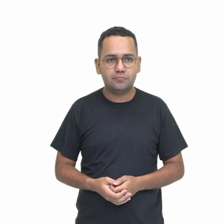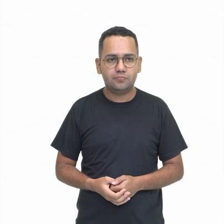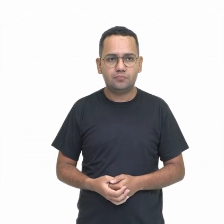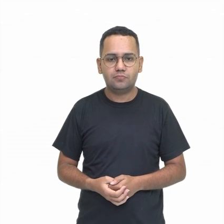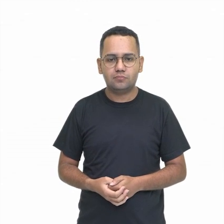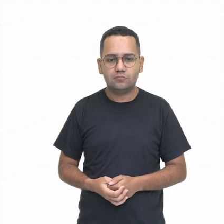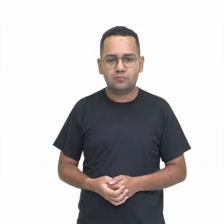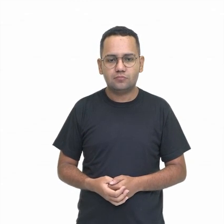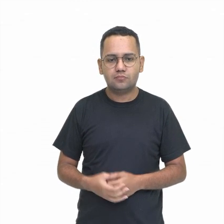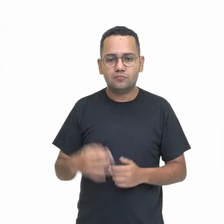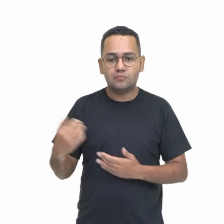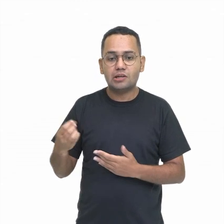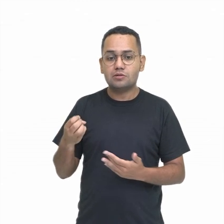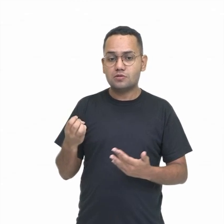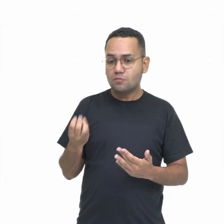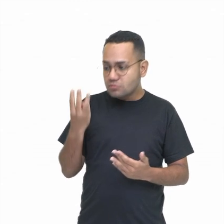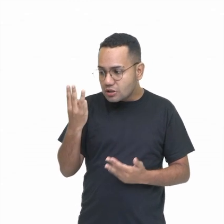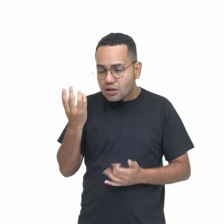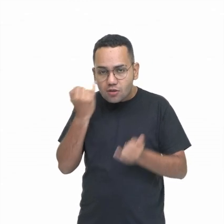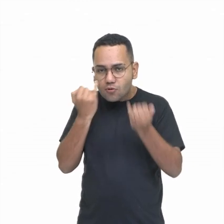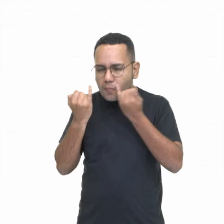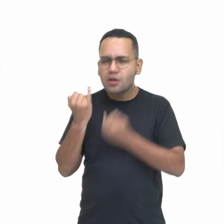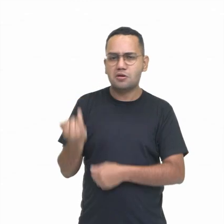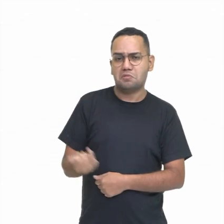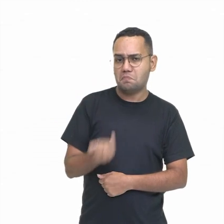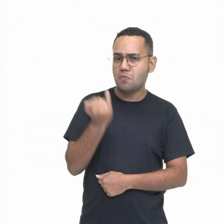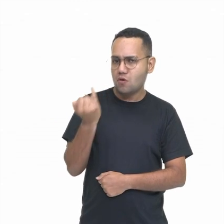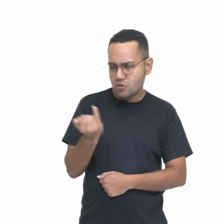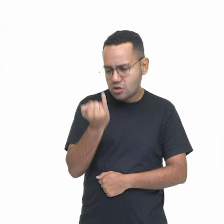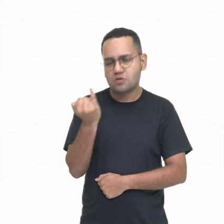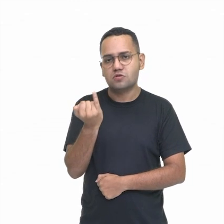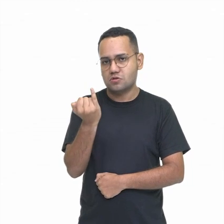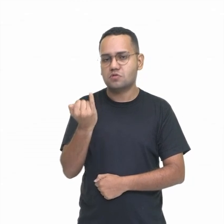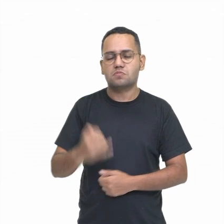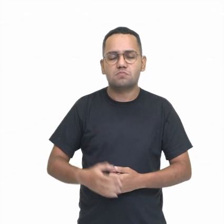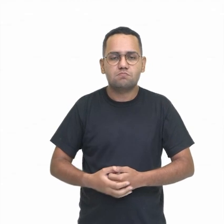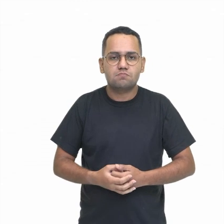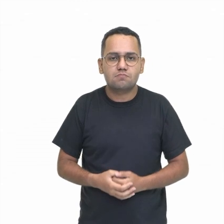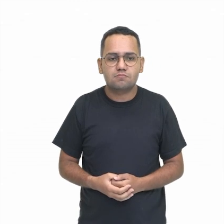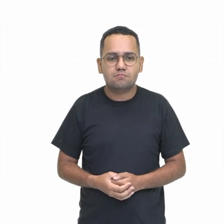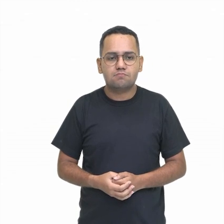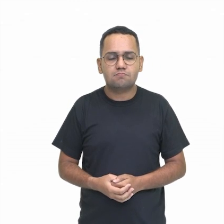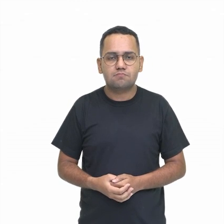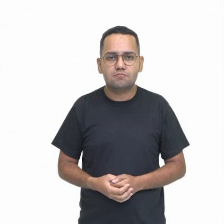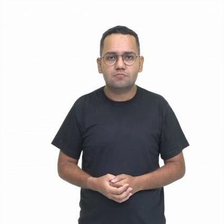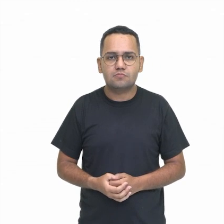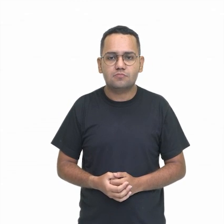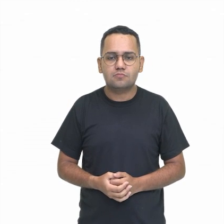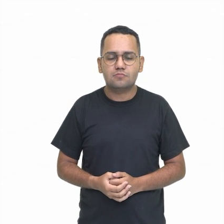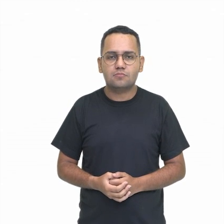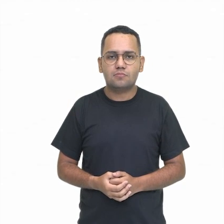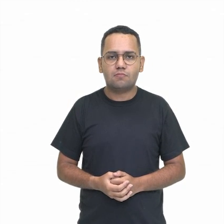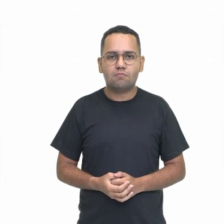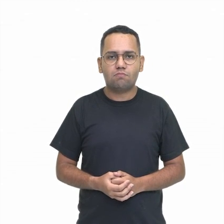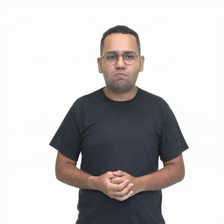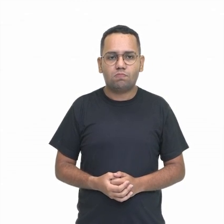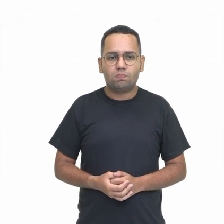três tópicos bem importantes que a gente a gente não pode deixar de mencionar tá